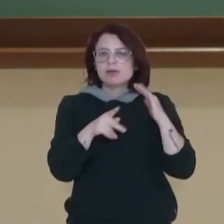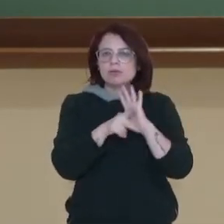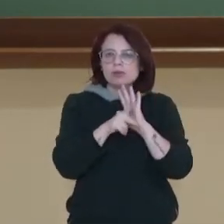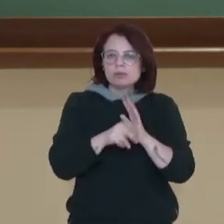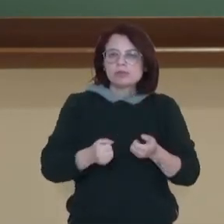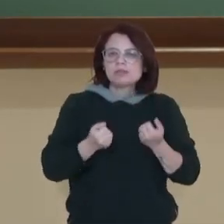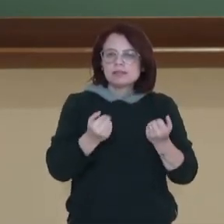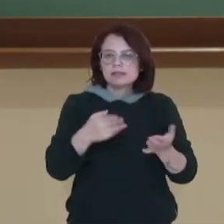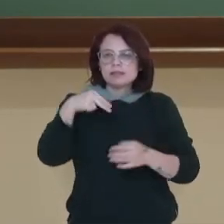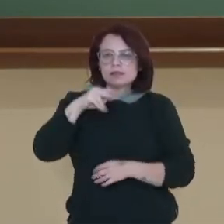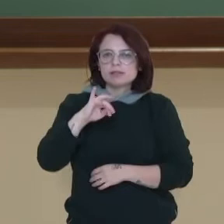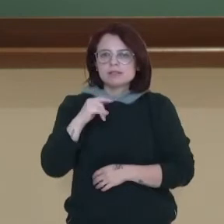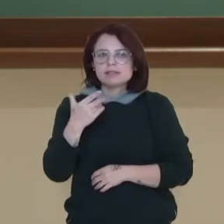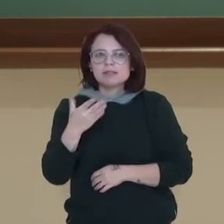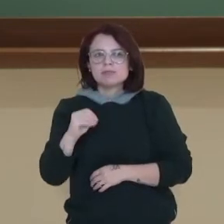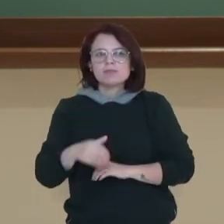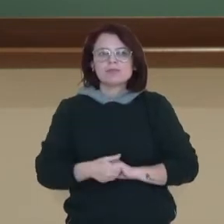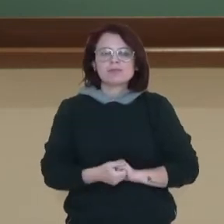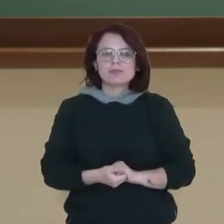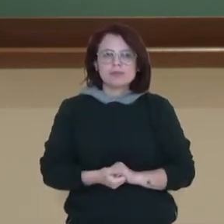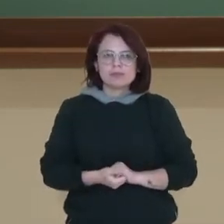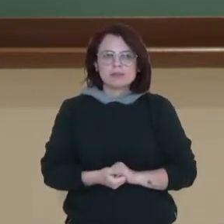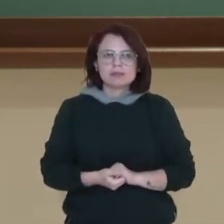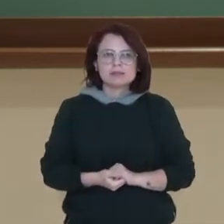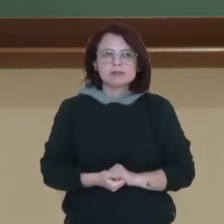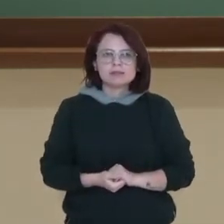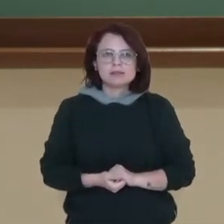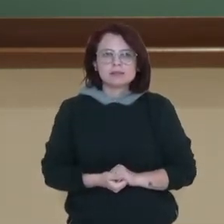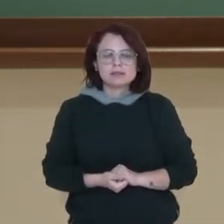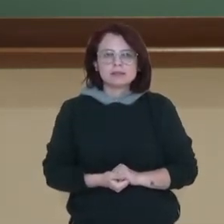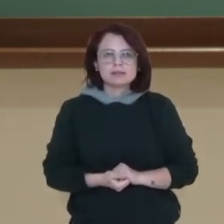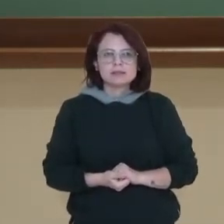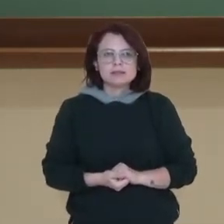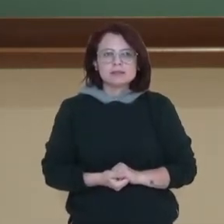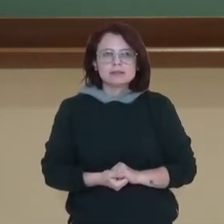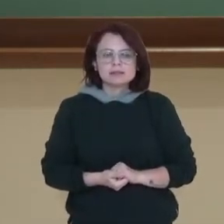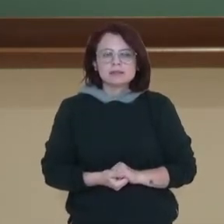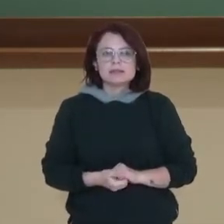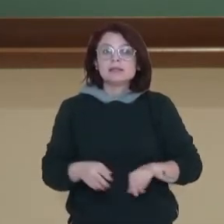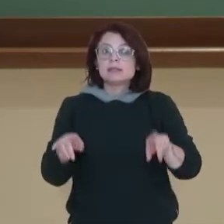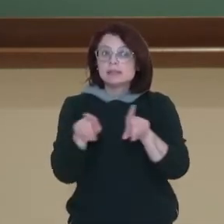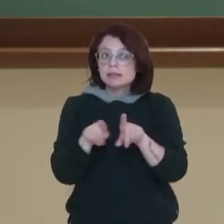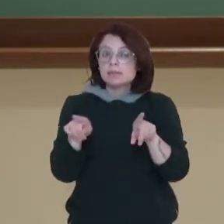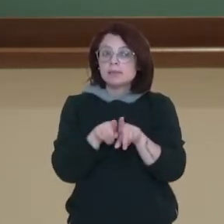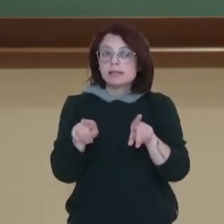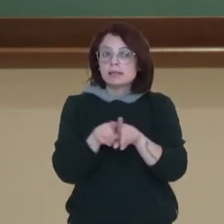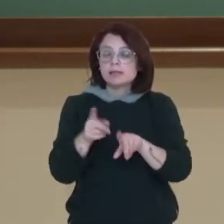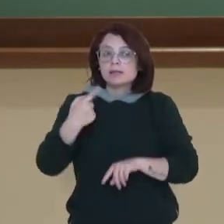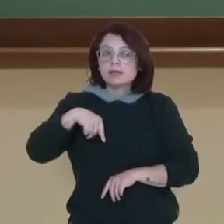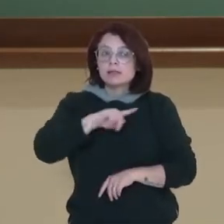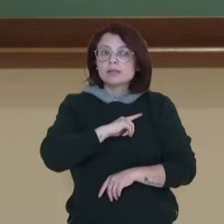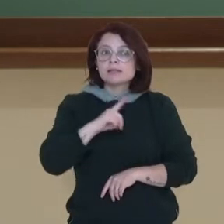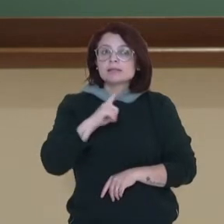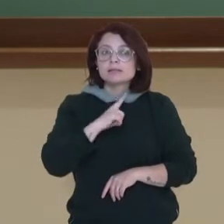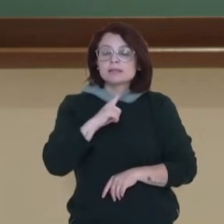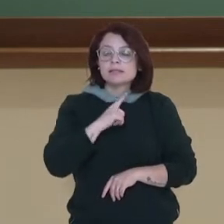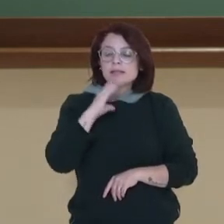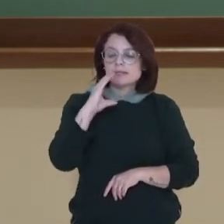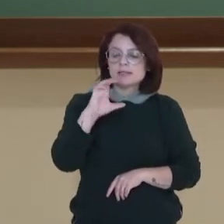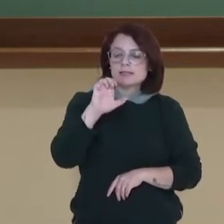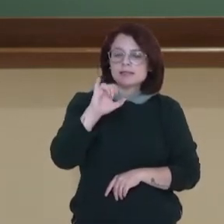são chamados de xilema, ok? E também nós temos a condução da seiva bruta,